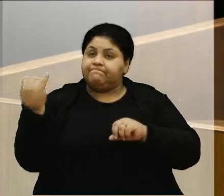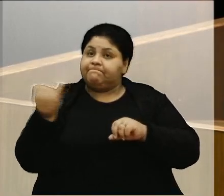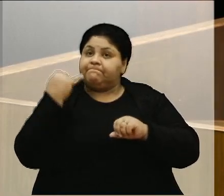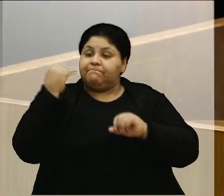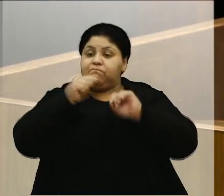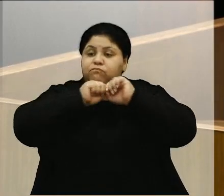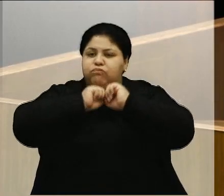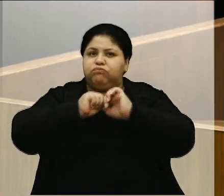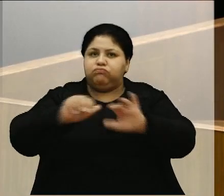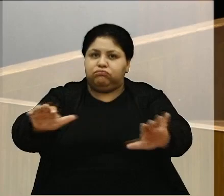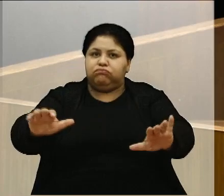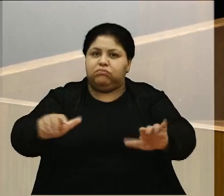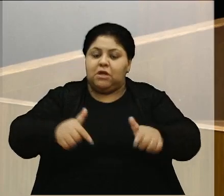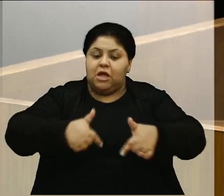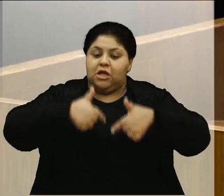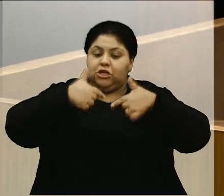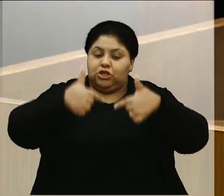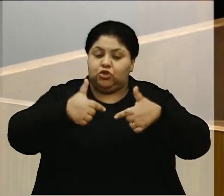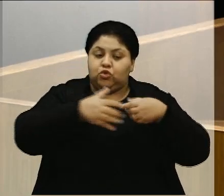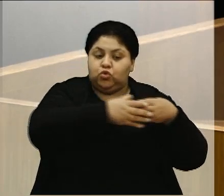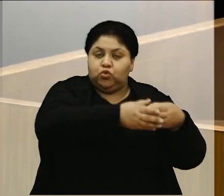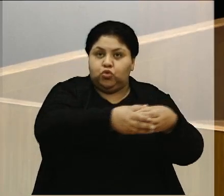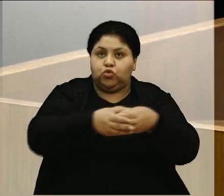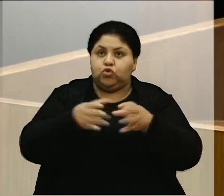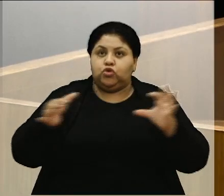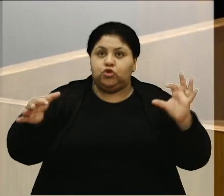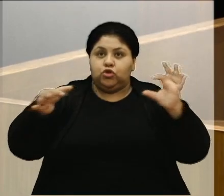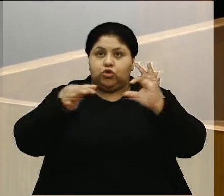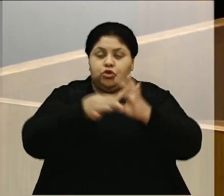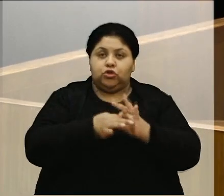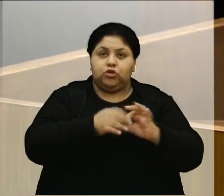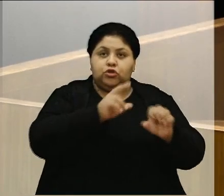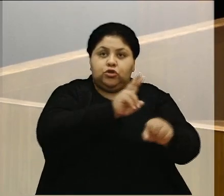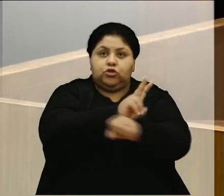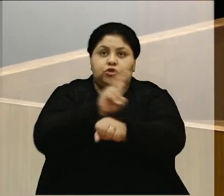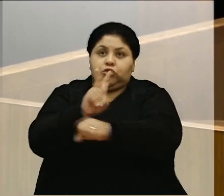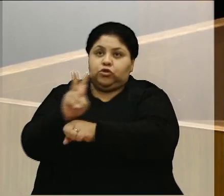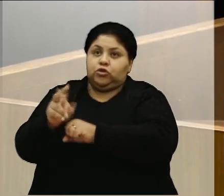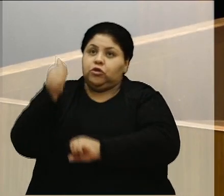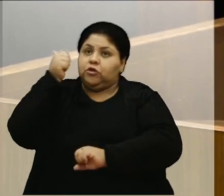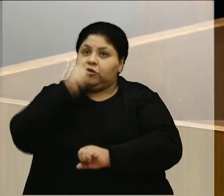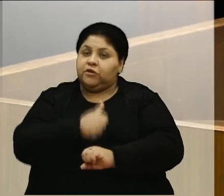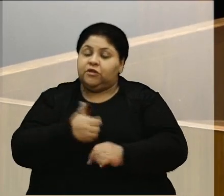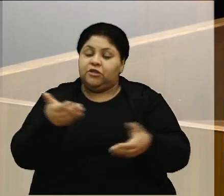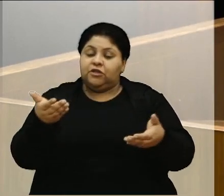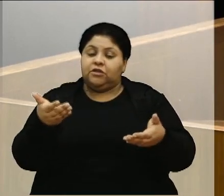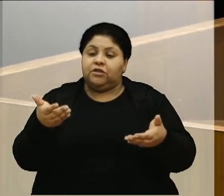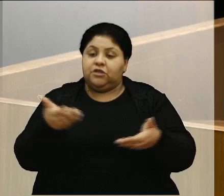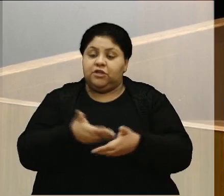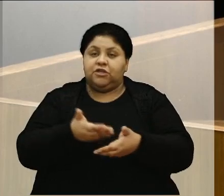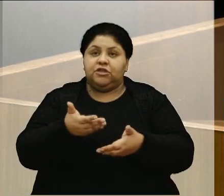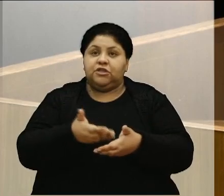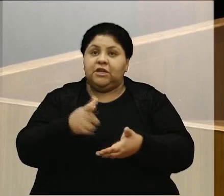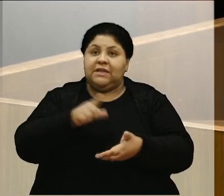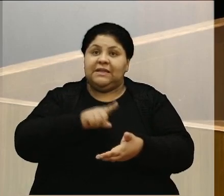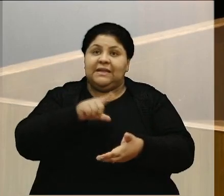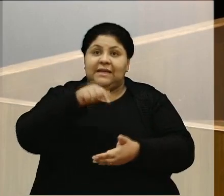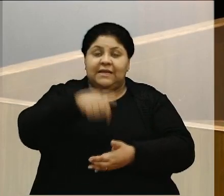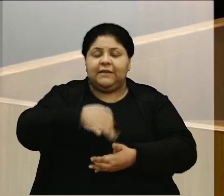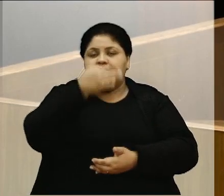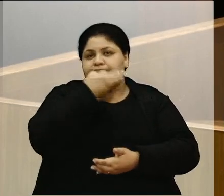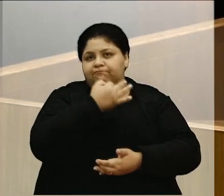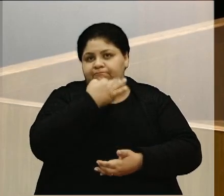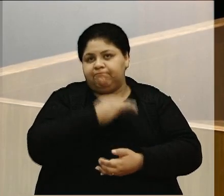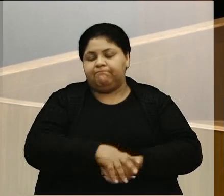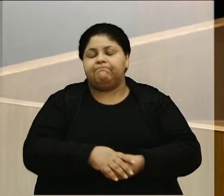ações conjuntas, em parceria com os serviços de proteção à mulher já existentes em nosso município. Também é preciso falar